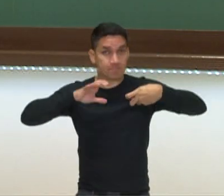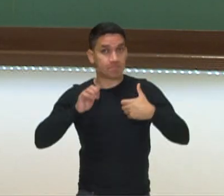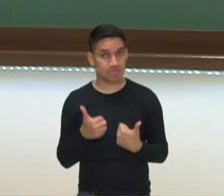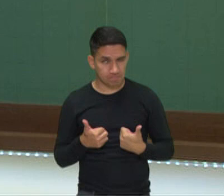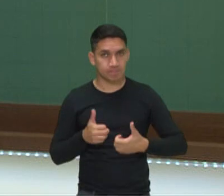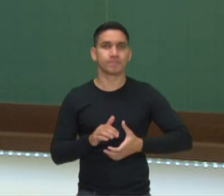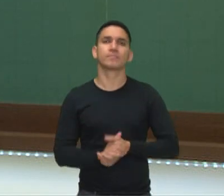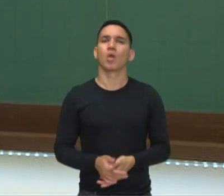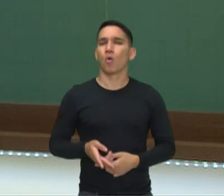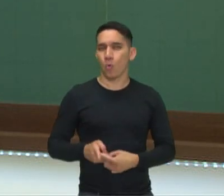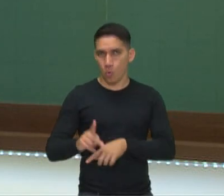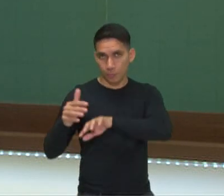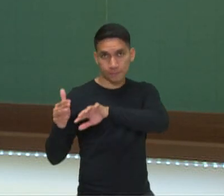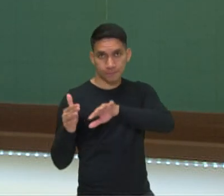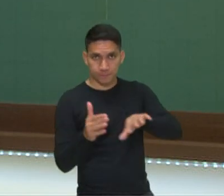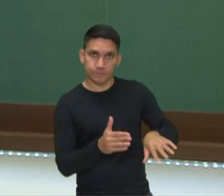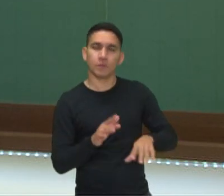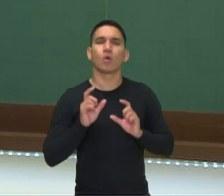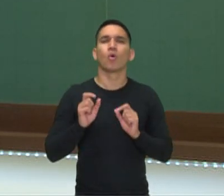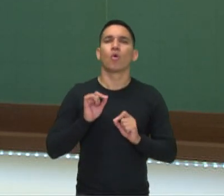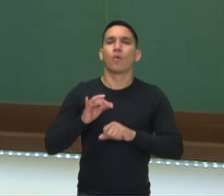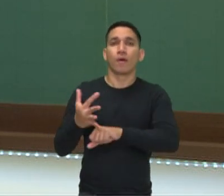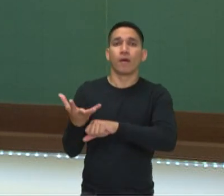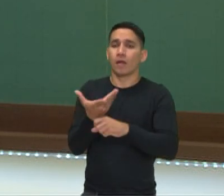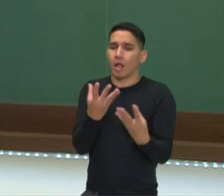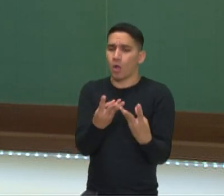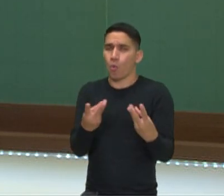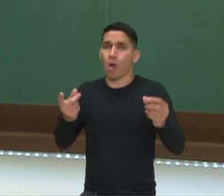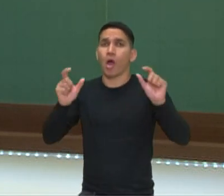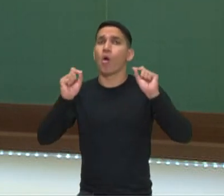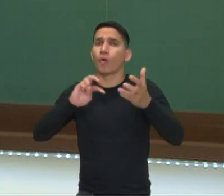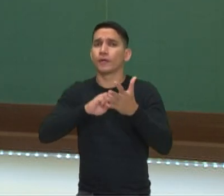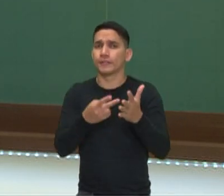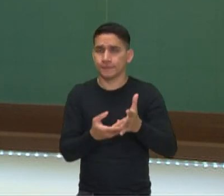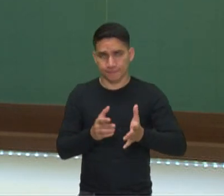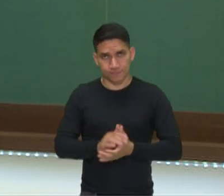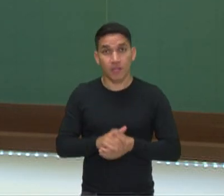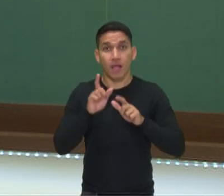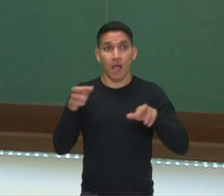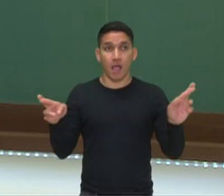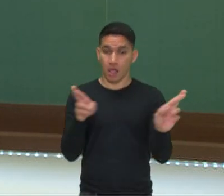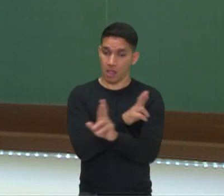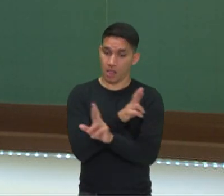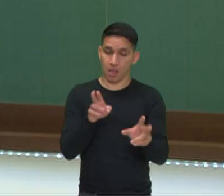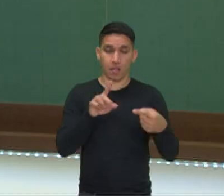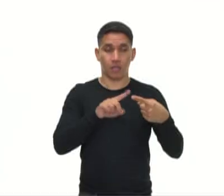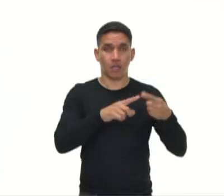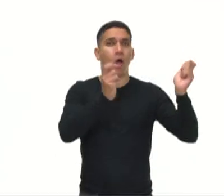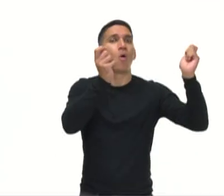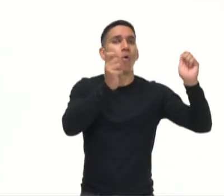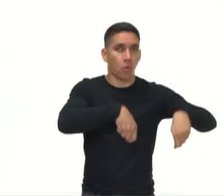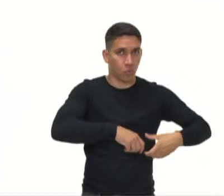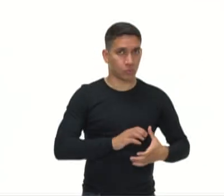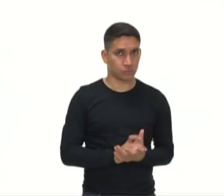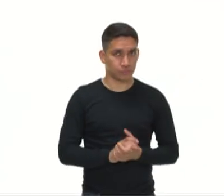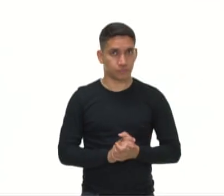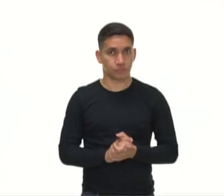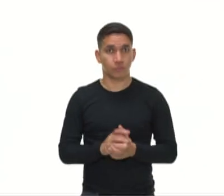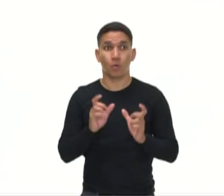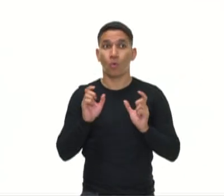certo? Continuando aqui, então, o talento nada mais é do que a relação entre a competência,